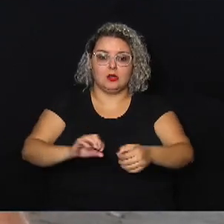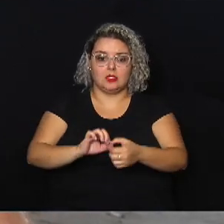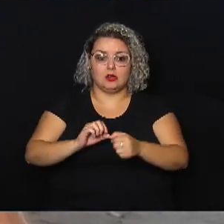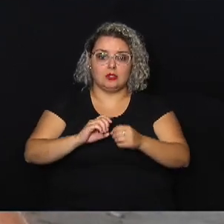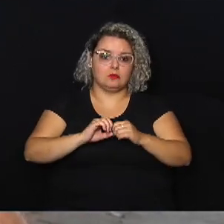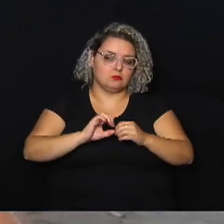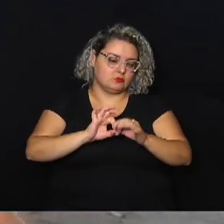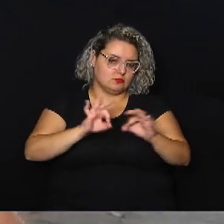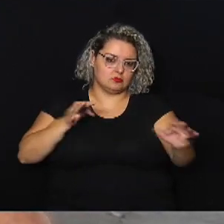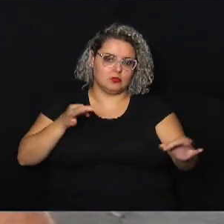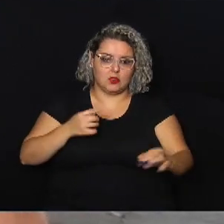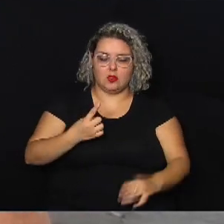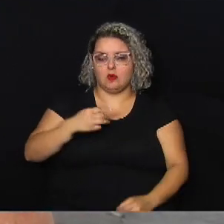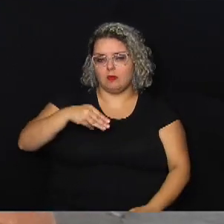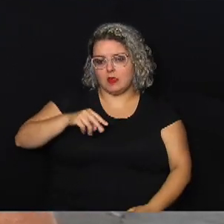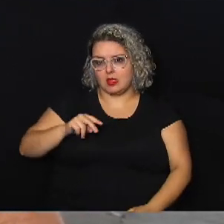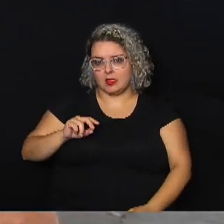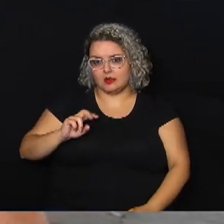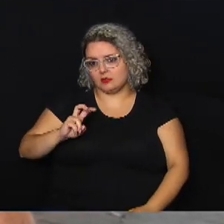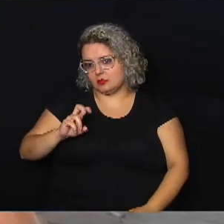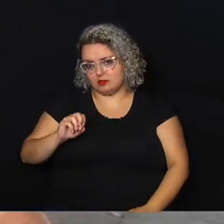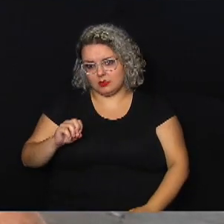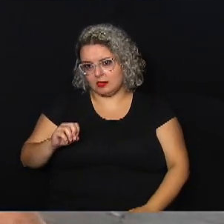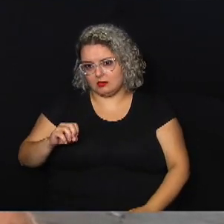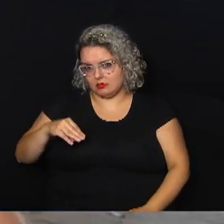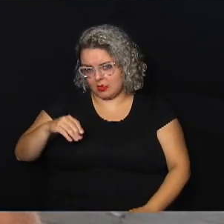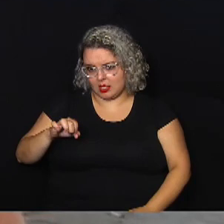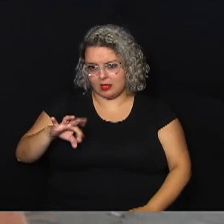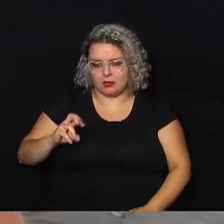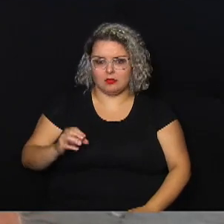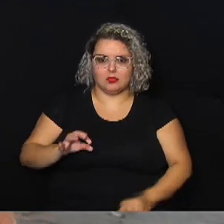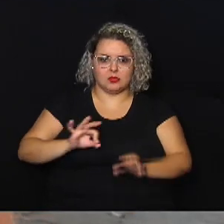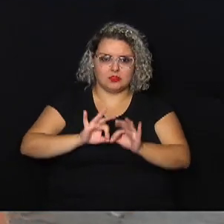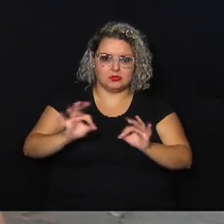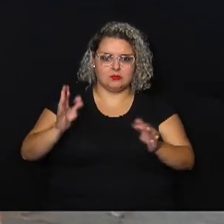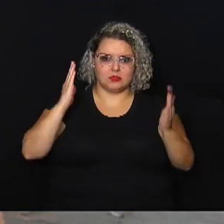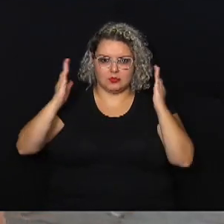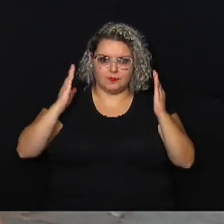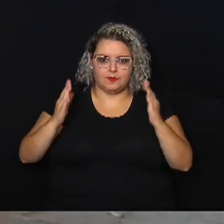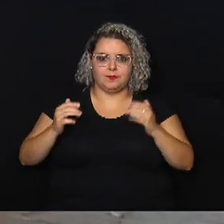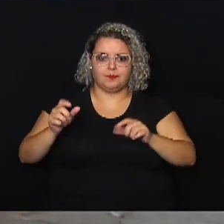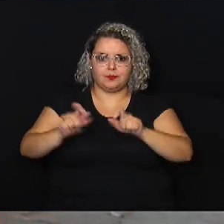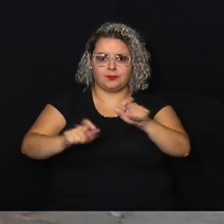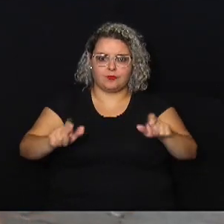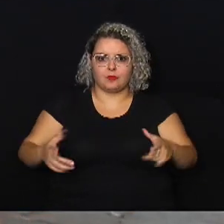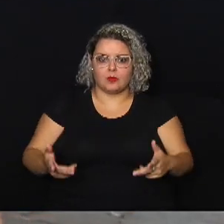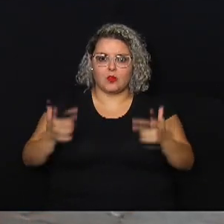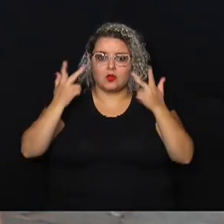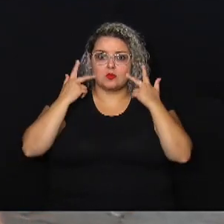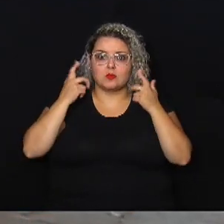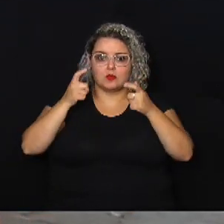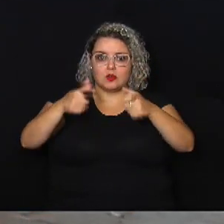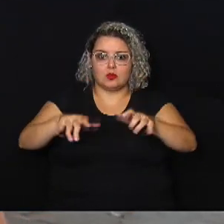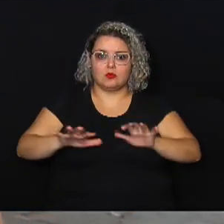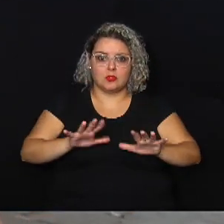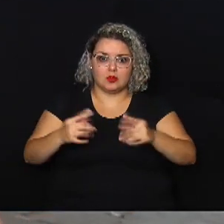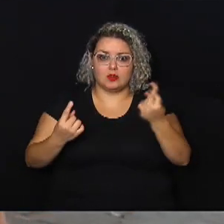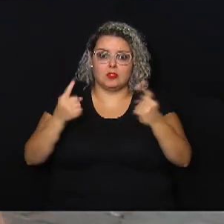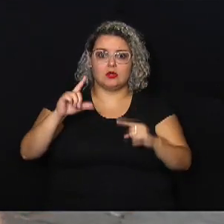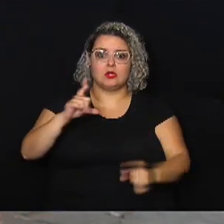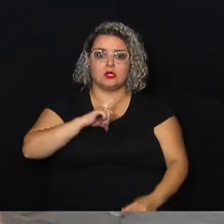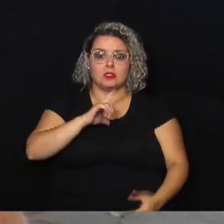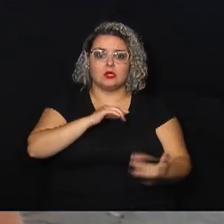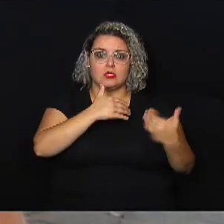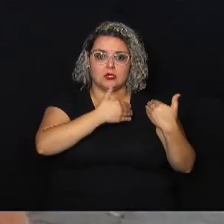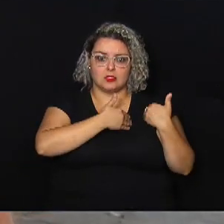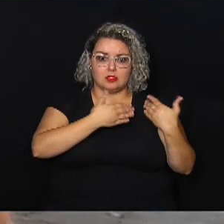ali 1,5 m longe do caminhão, então eles já separa bem o caminhão do público. Então geralmente o pessoal do bloco em si tem essa responsabilidade